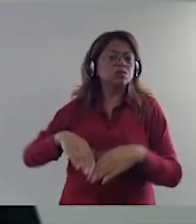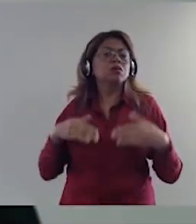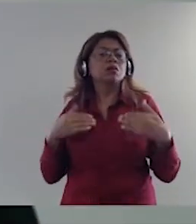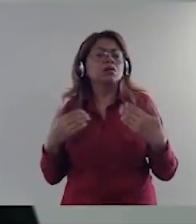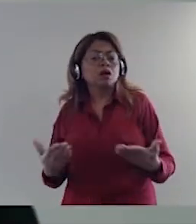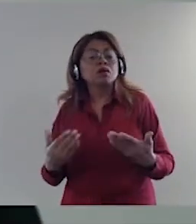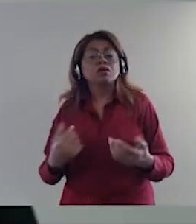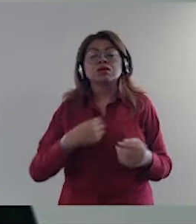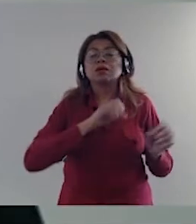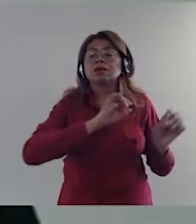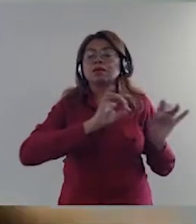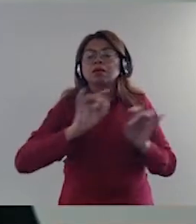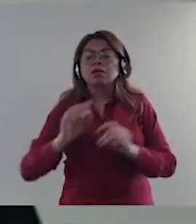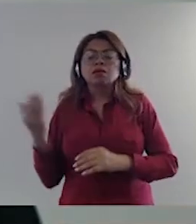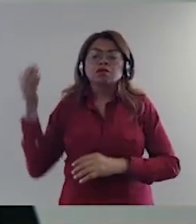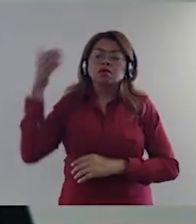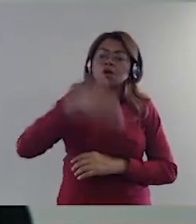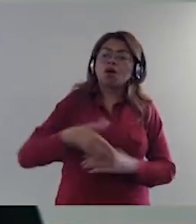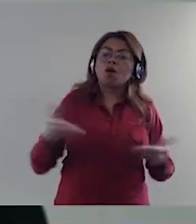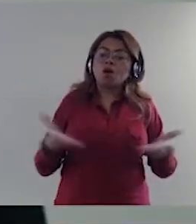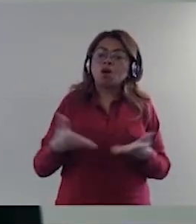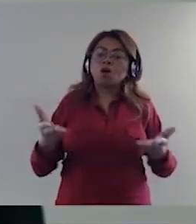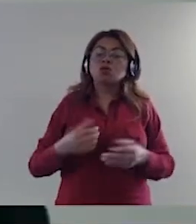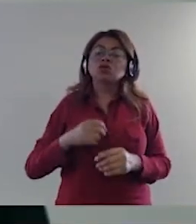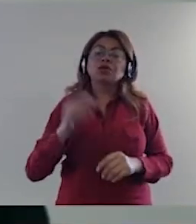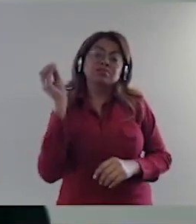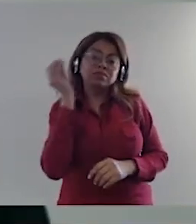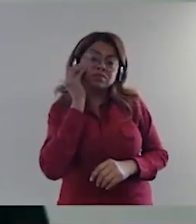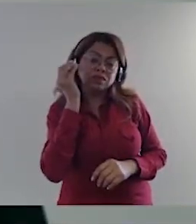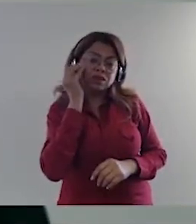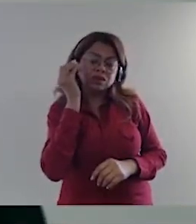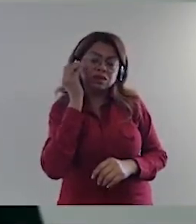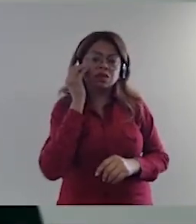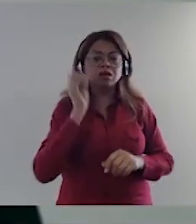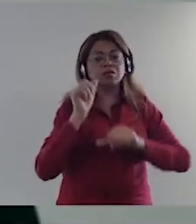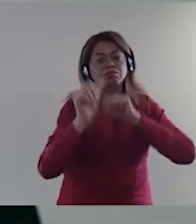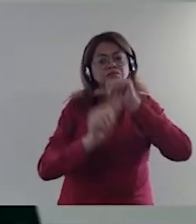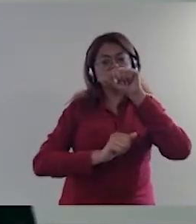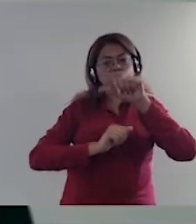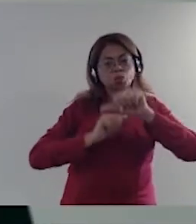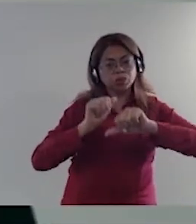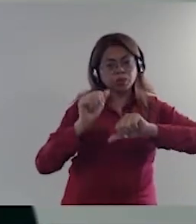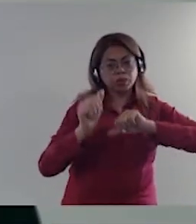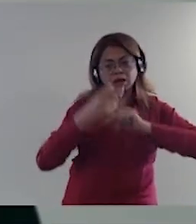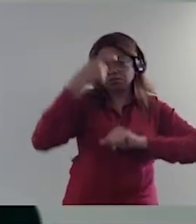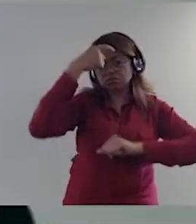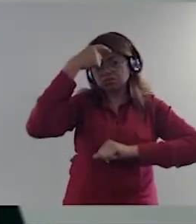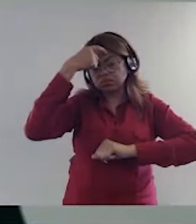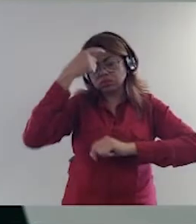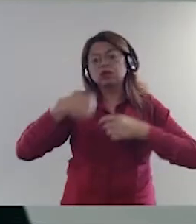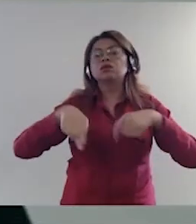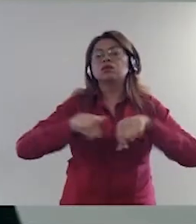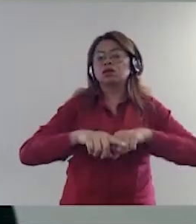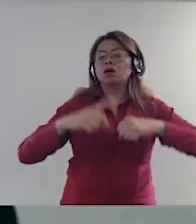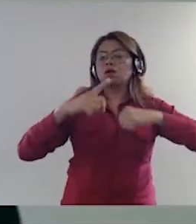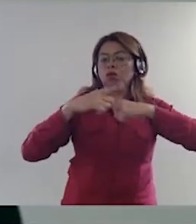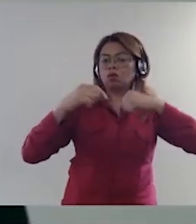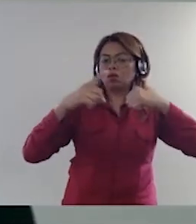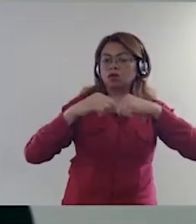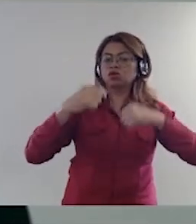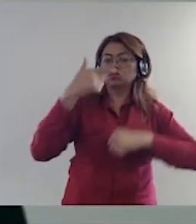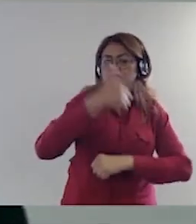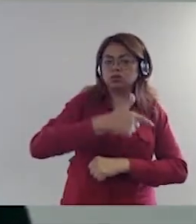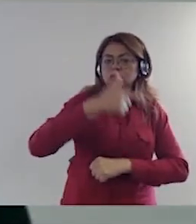cada vez mais essa ressignificação do bem comum, como a Constituição, no artigo